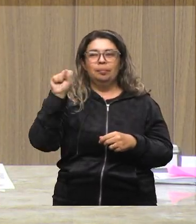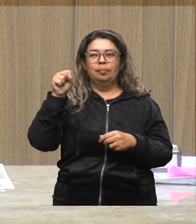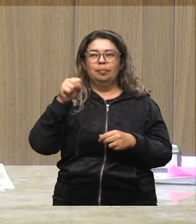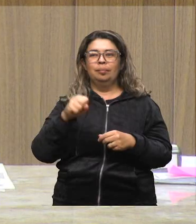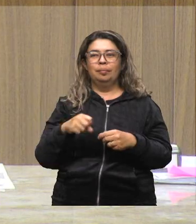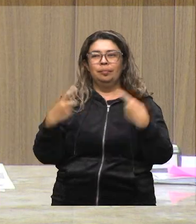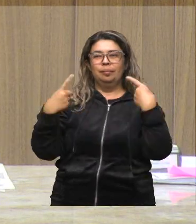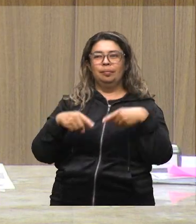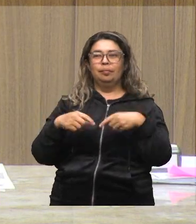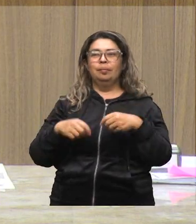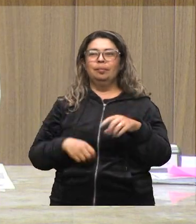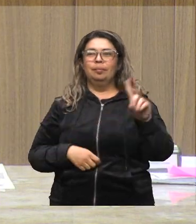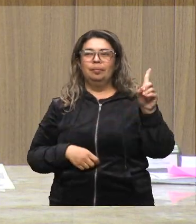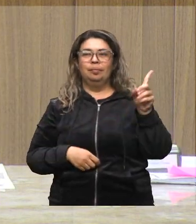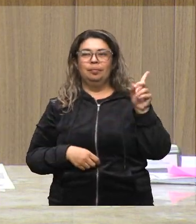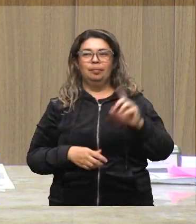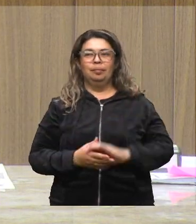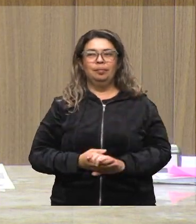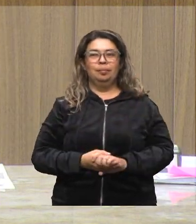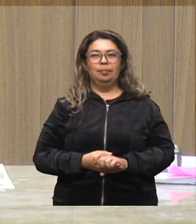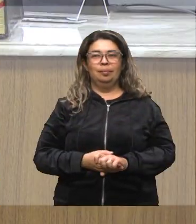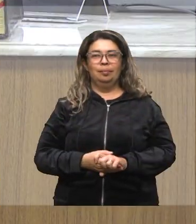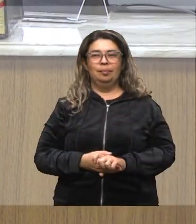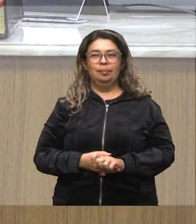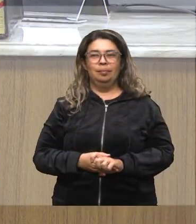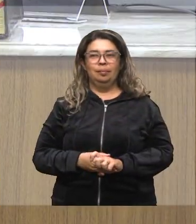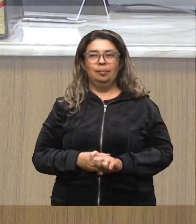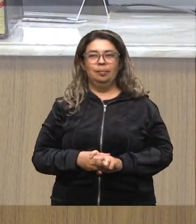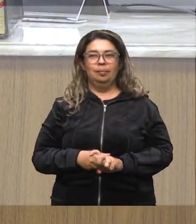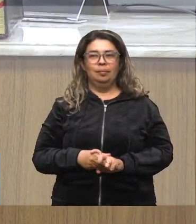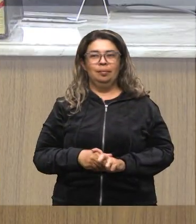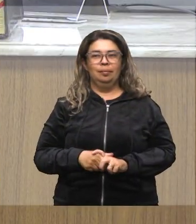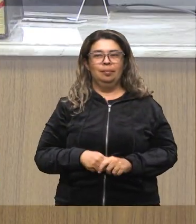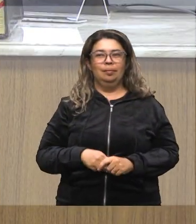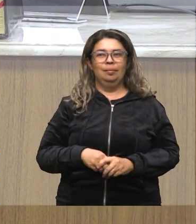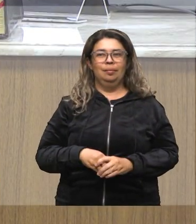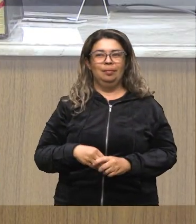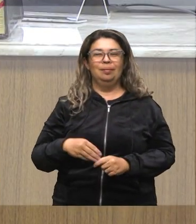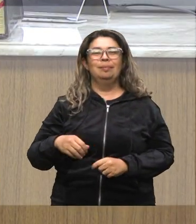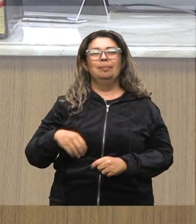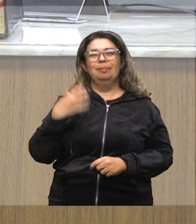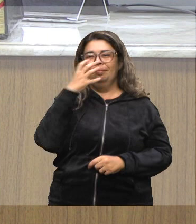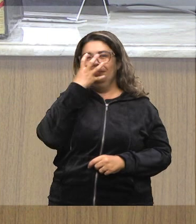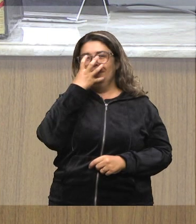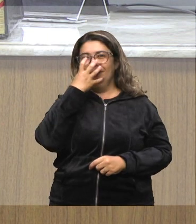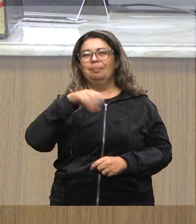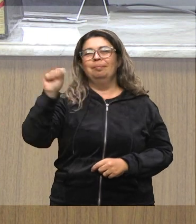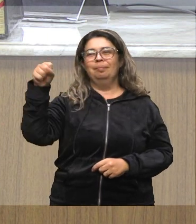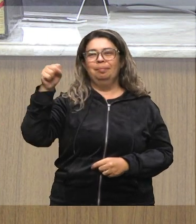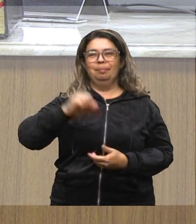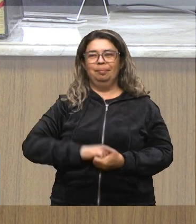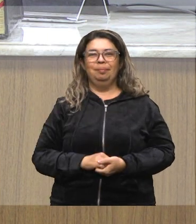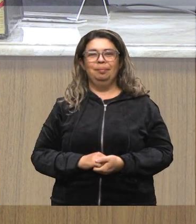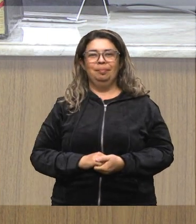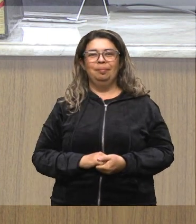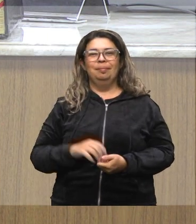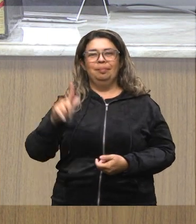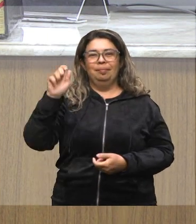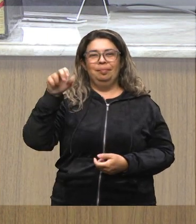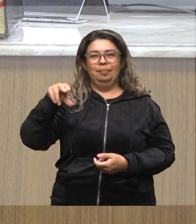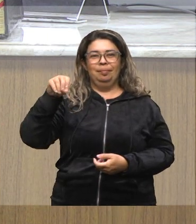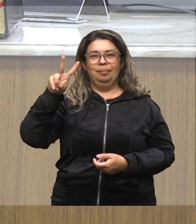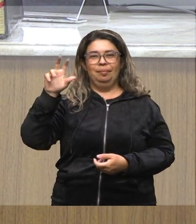forem contrários, respondam não. Alexandre Cobra Vence. Alexandre Cachorrão, vota sim. Dionísio de Gênova